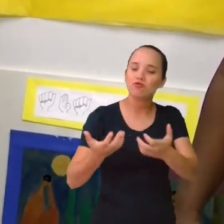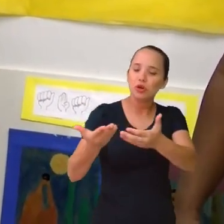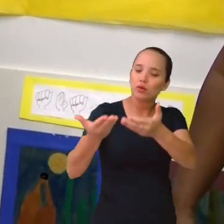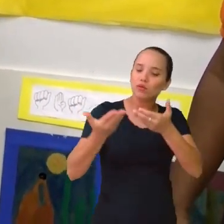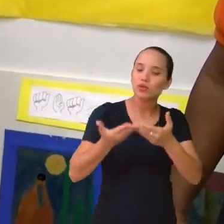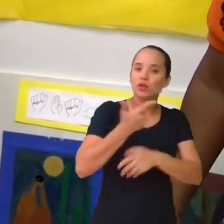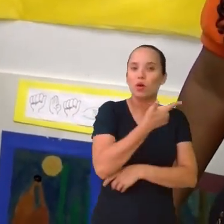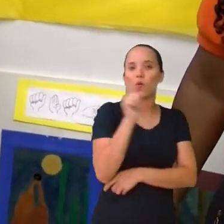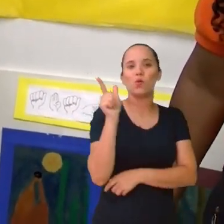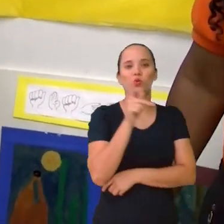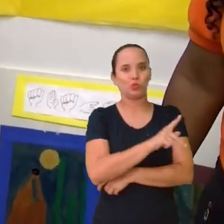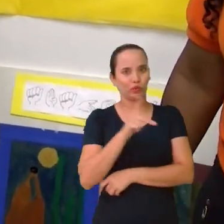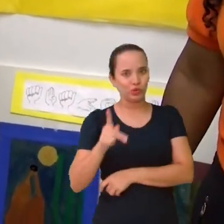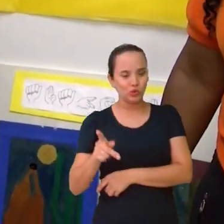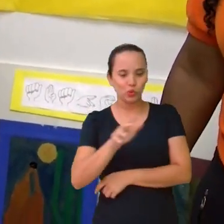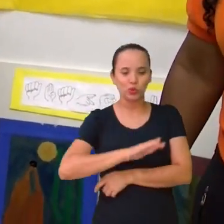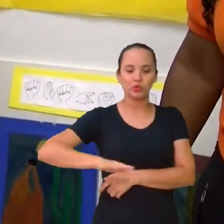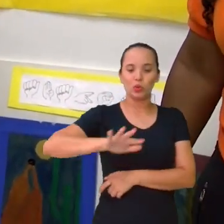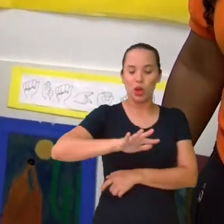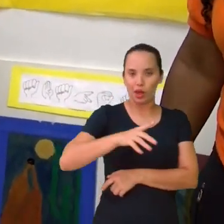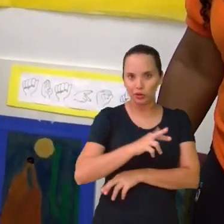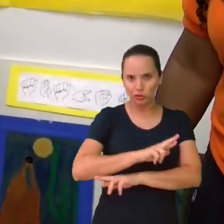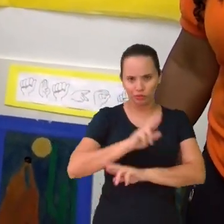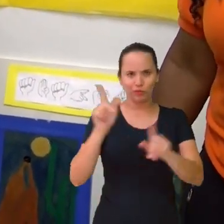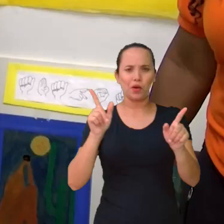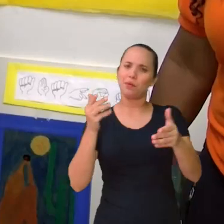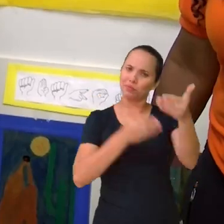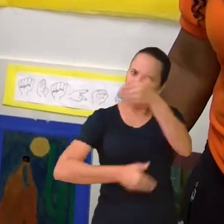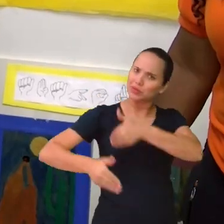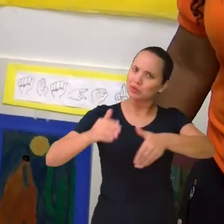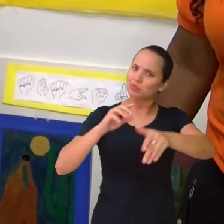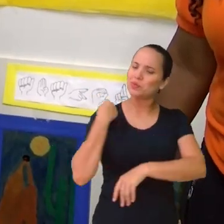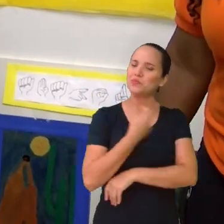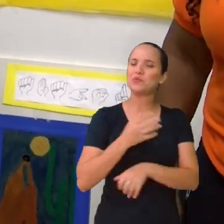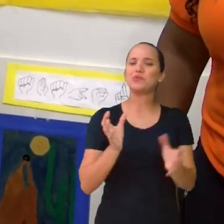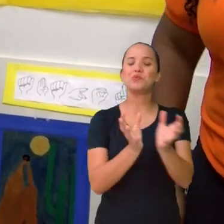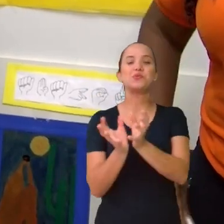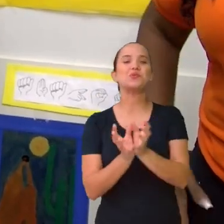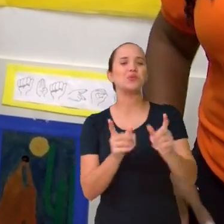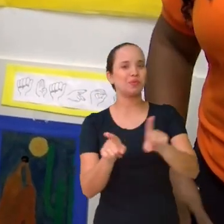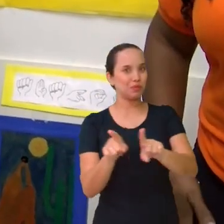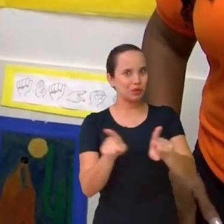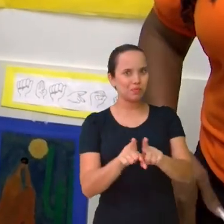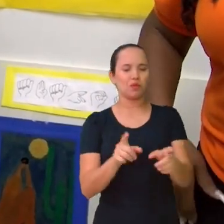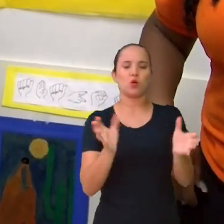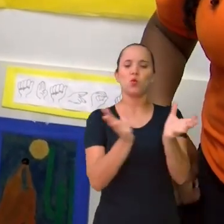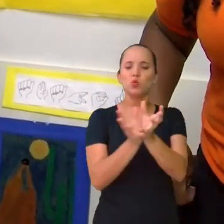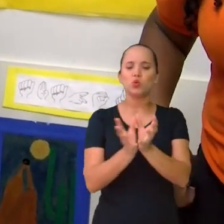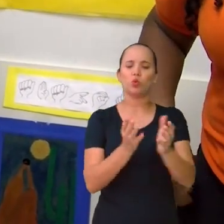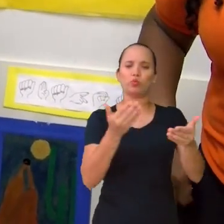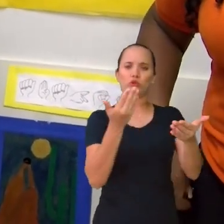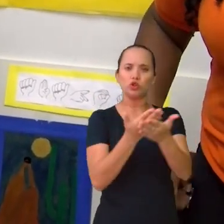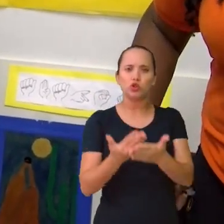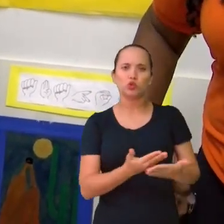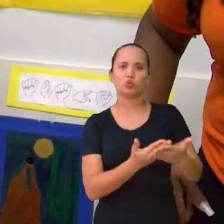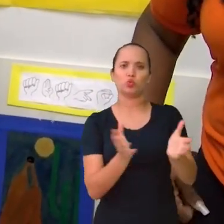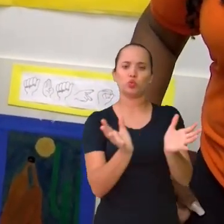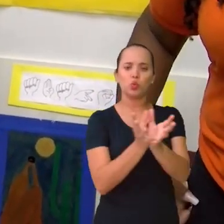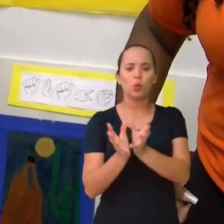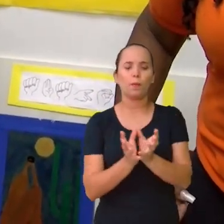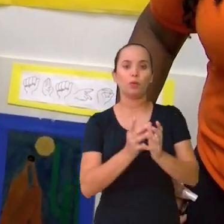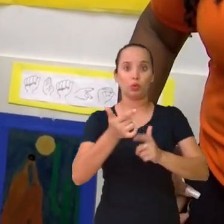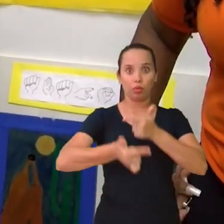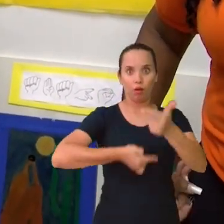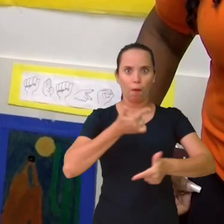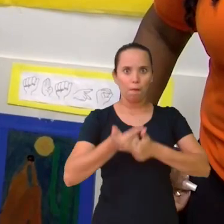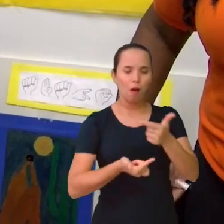de outras áreas para participarem também do nosso grupo, né? Do nosso Sim. grupo de estudo, do nosso grupo de trabalho, né?